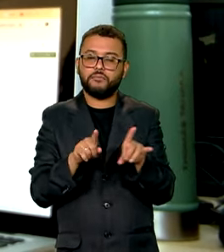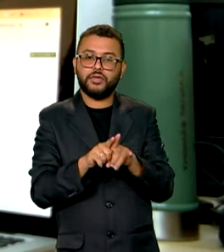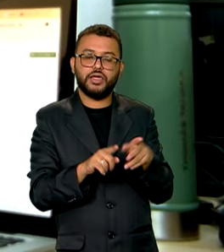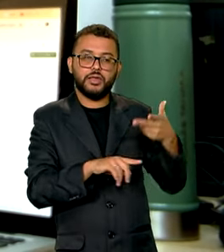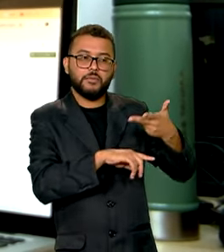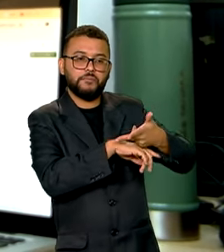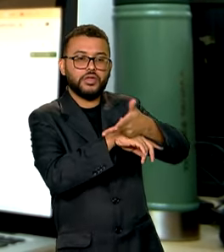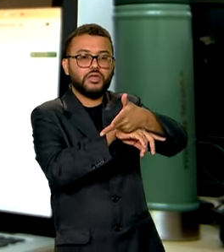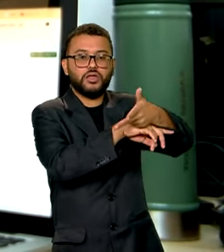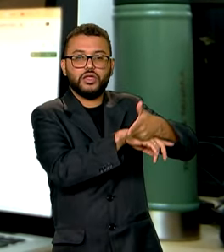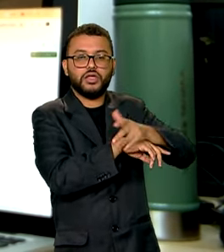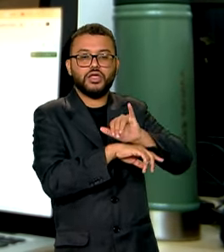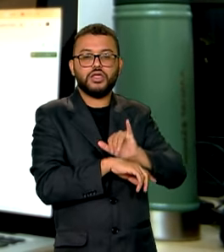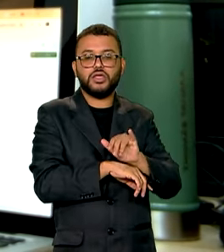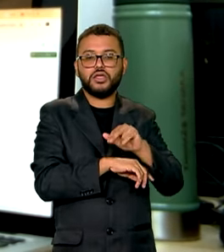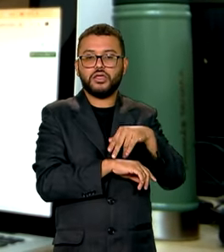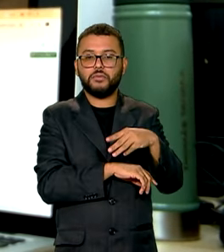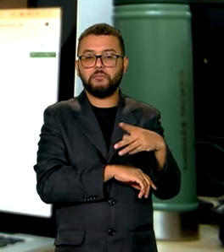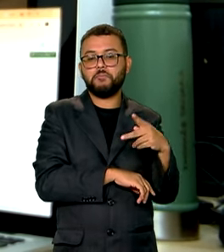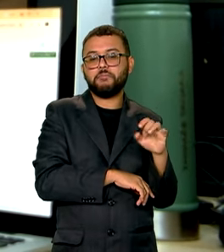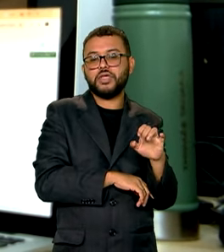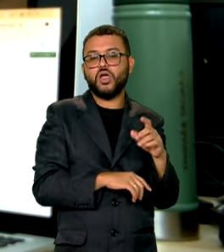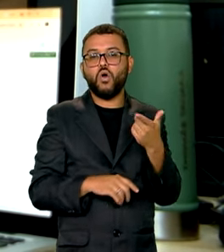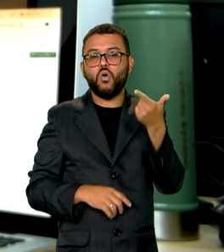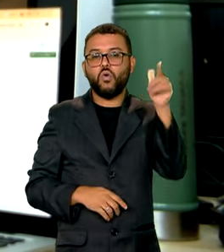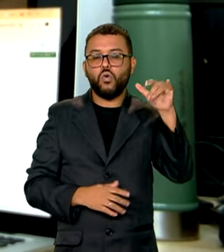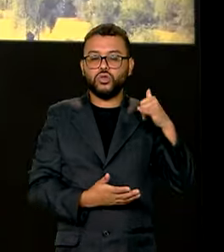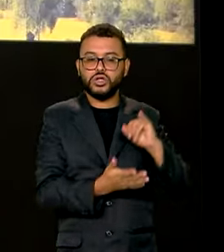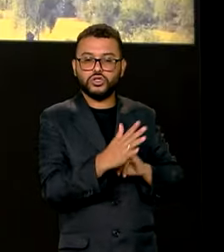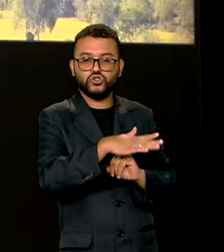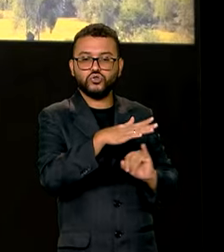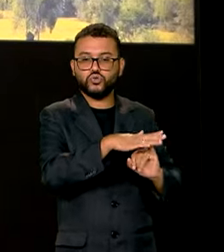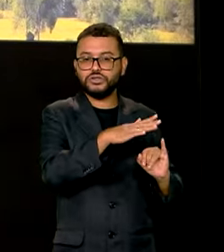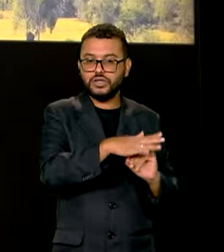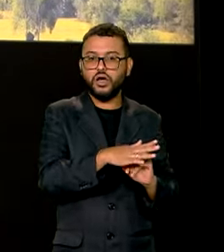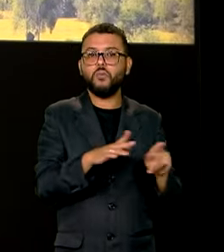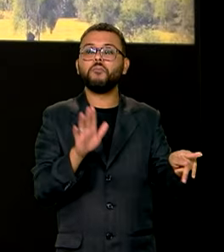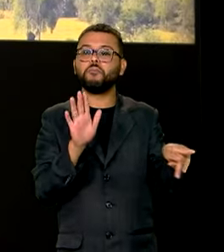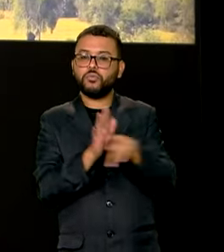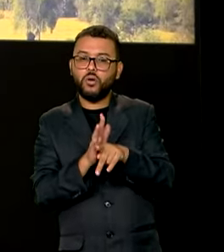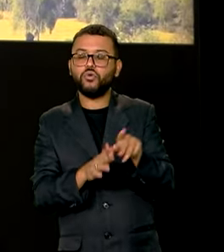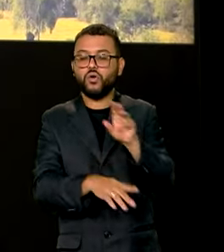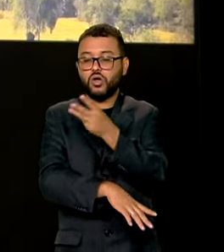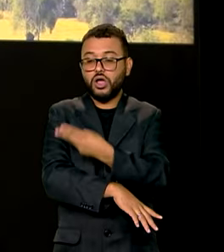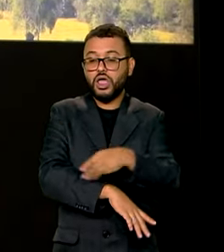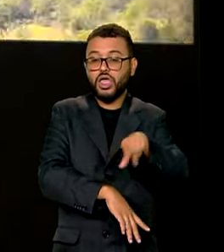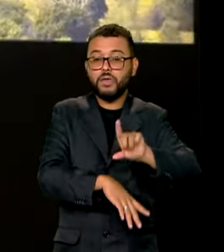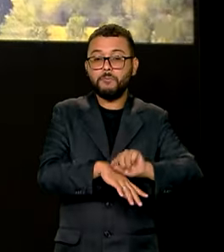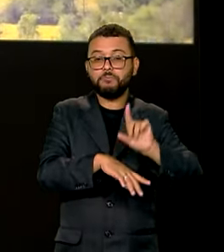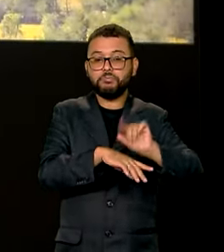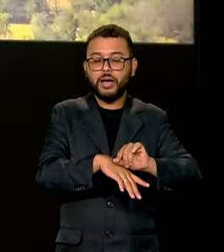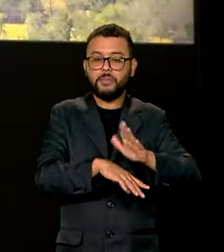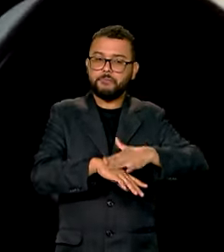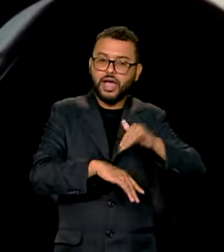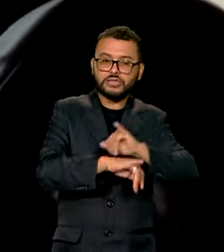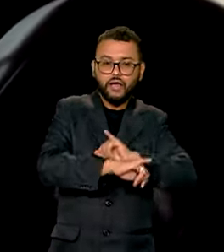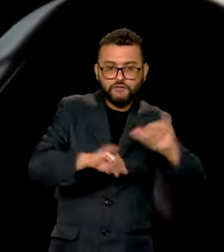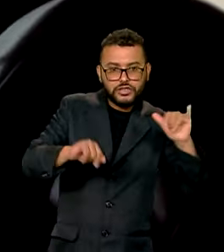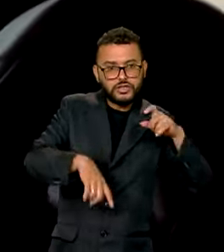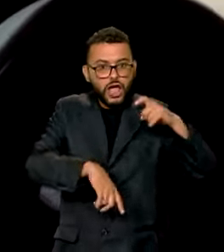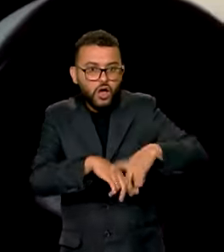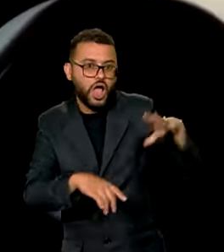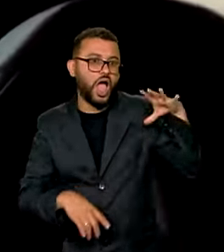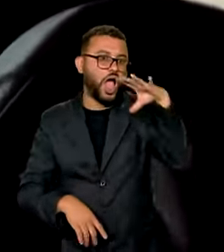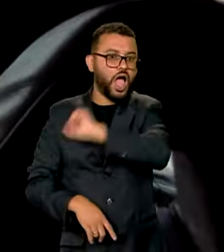monitoramento do IMP tem o monitoramento de outras instituições e até do próprio Ibama que agregam mais informações em tempo